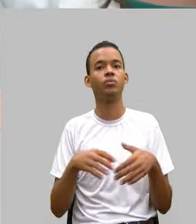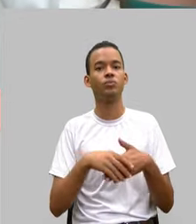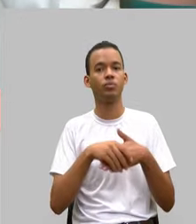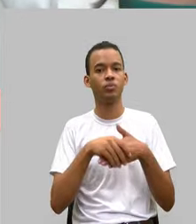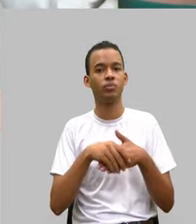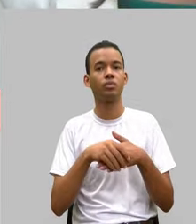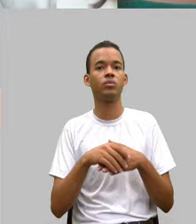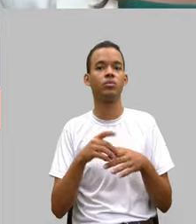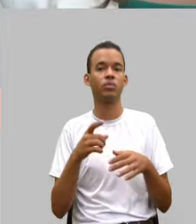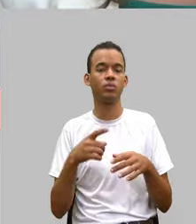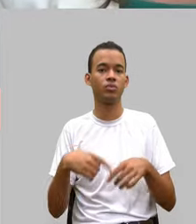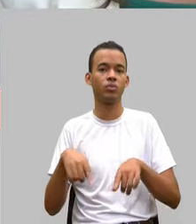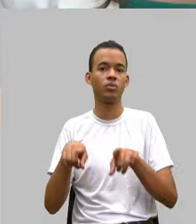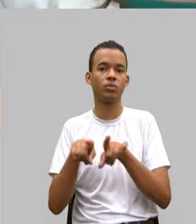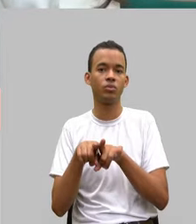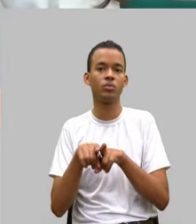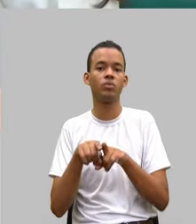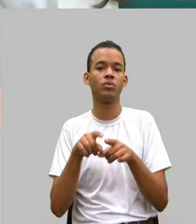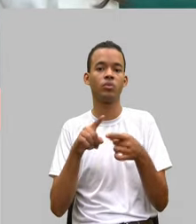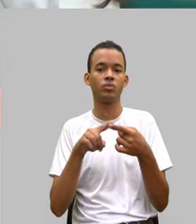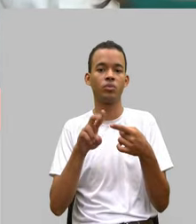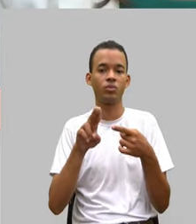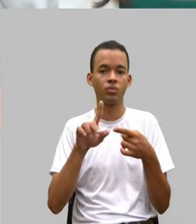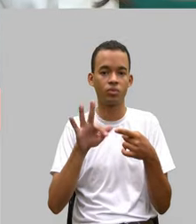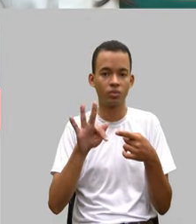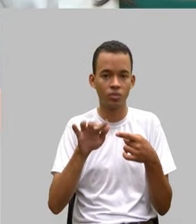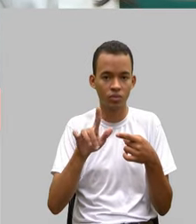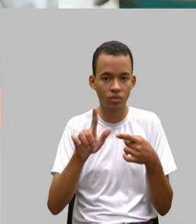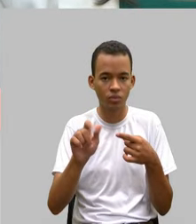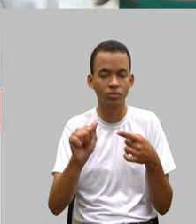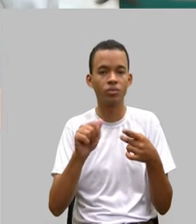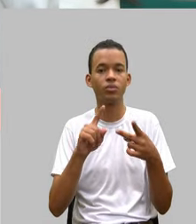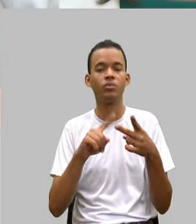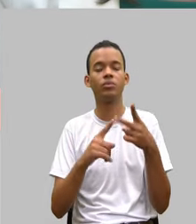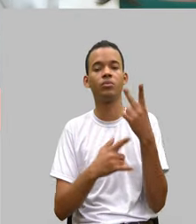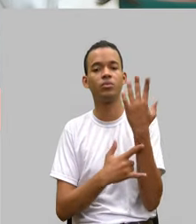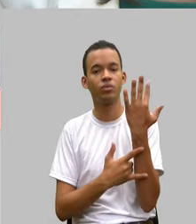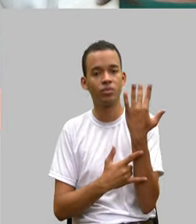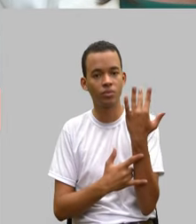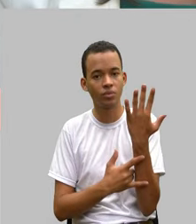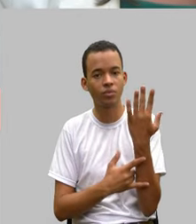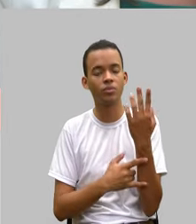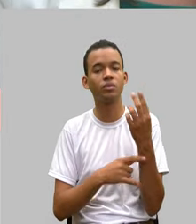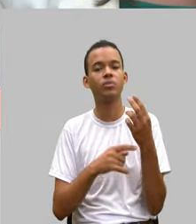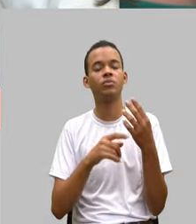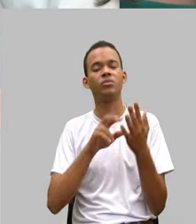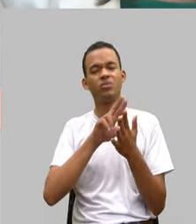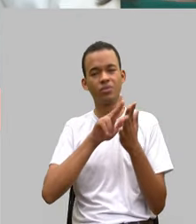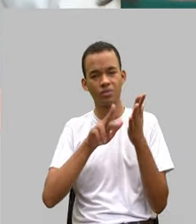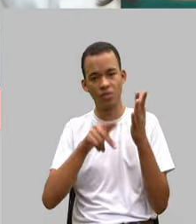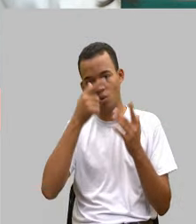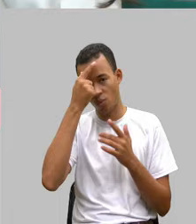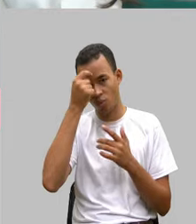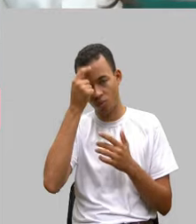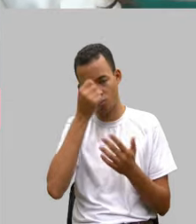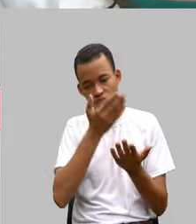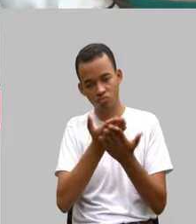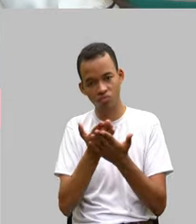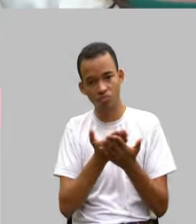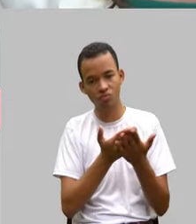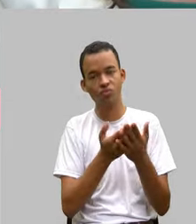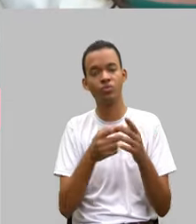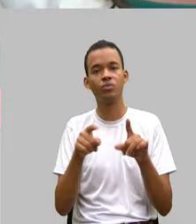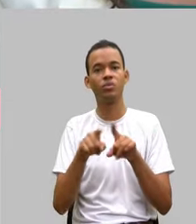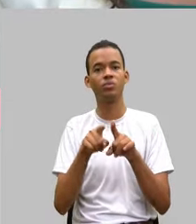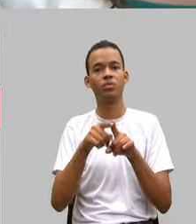aqui presentes representantes da UFLA da UFMG da ufjm e do Instituto Federal de Minas Gerais cumprimento a todos na plateia em